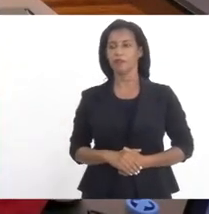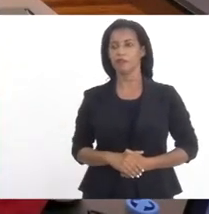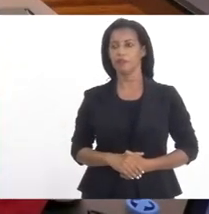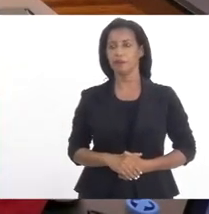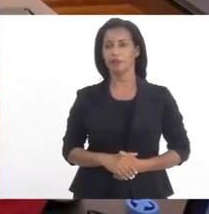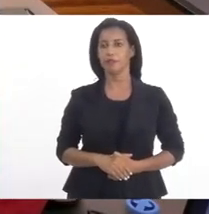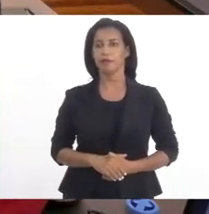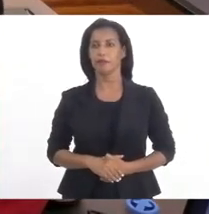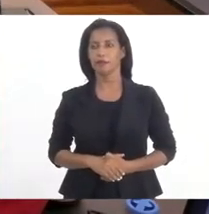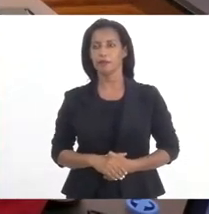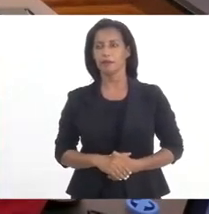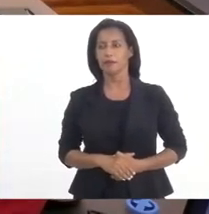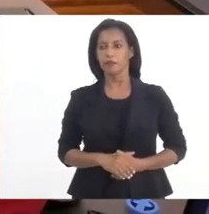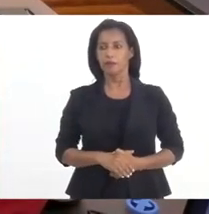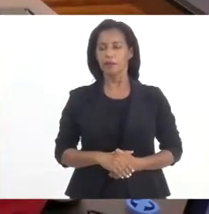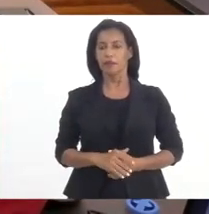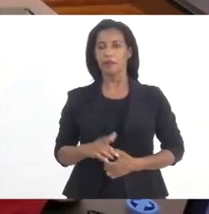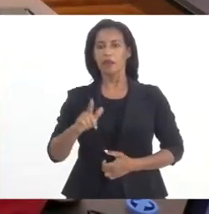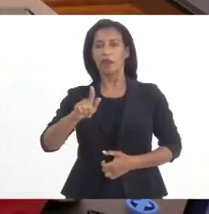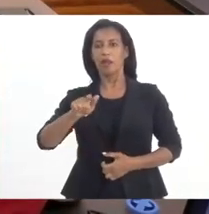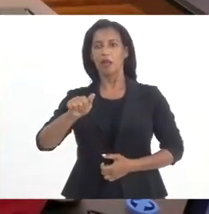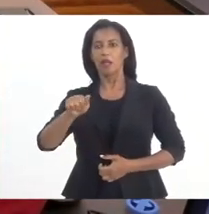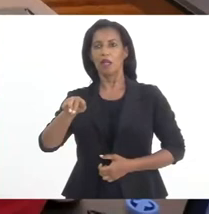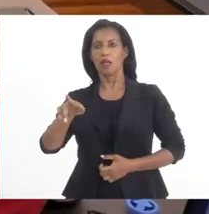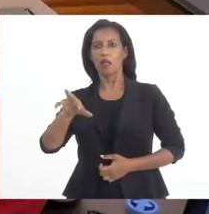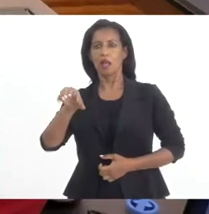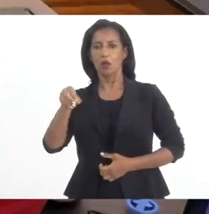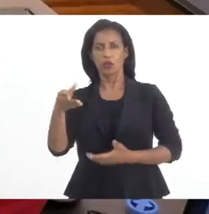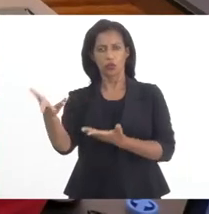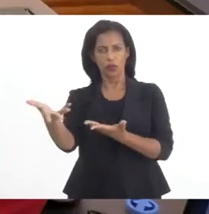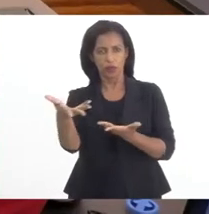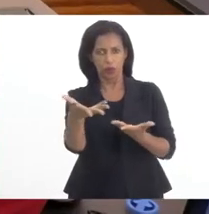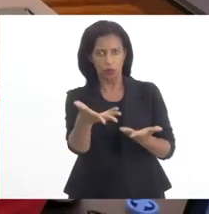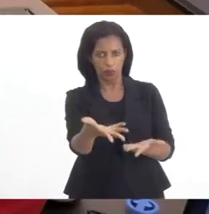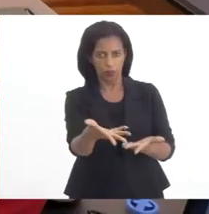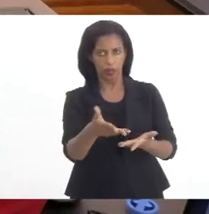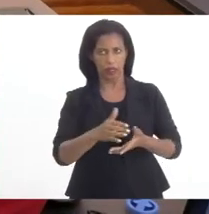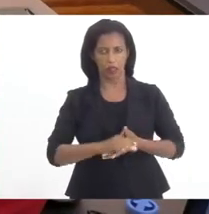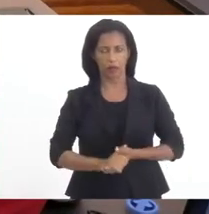Gaúcho, por favor, senhor. Gaúcho, você é um convidado, é muito bem-vindo.